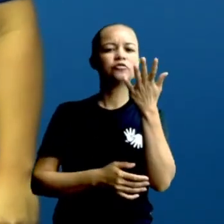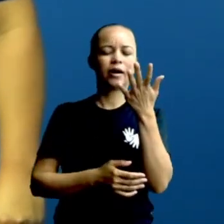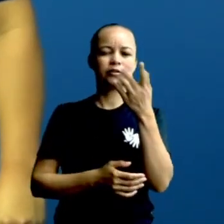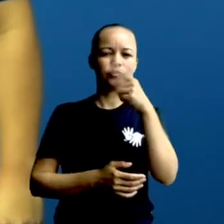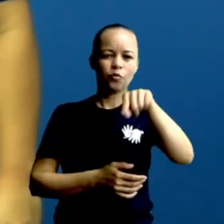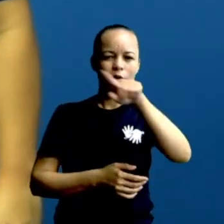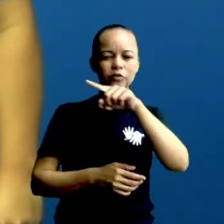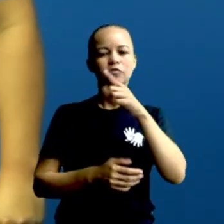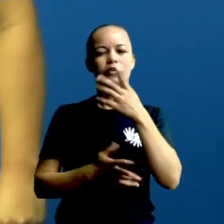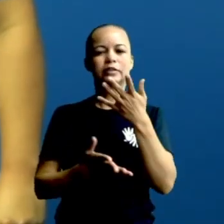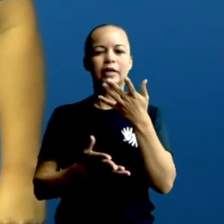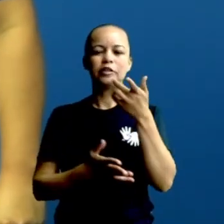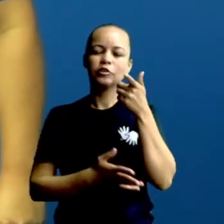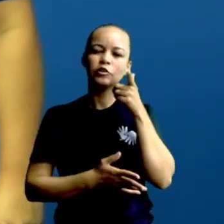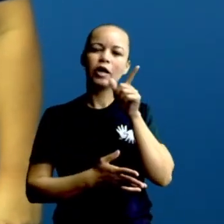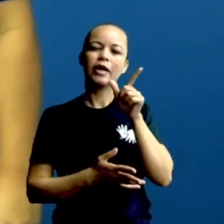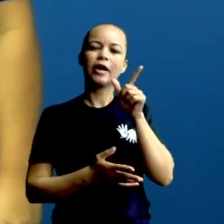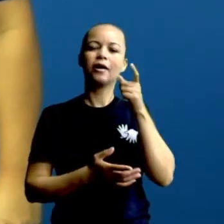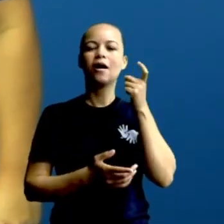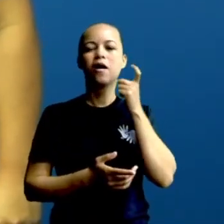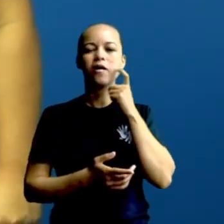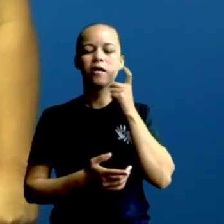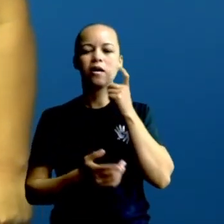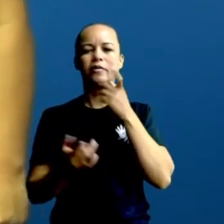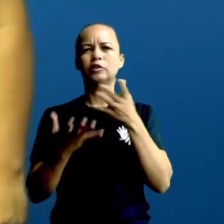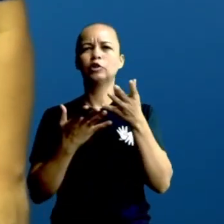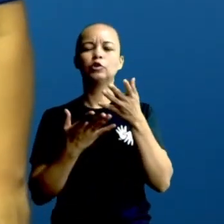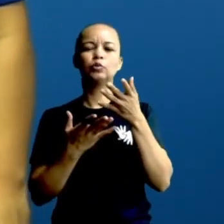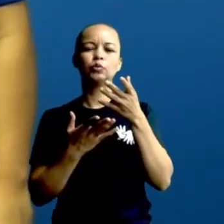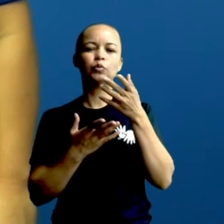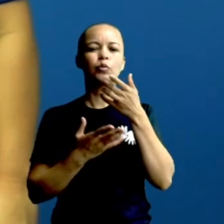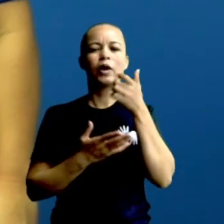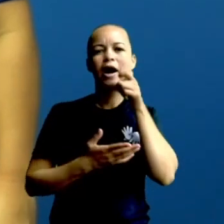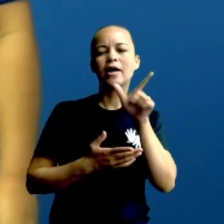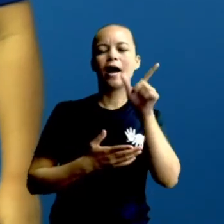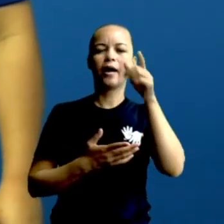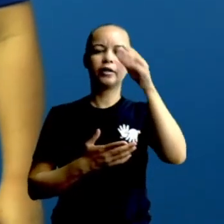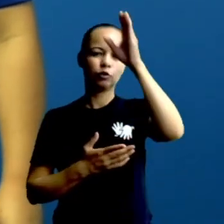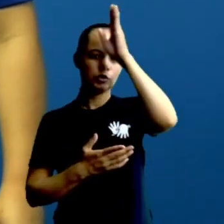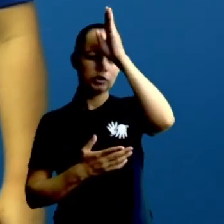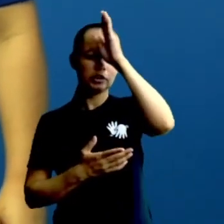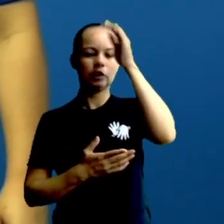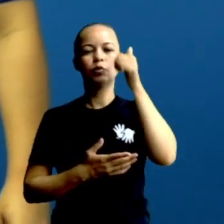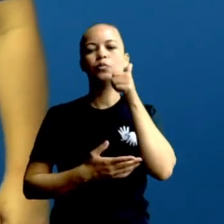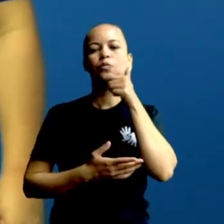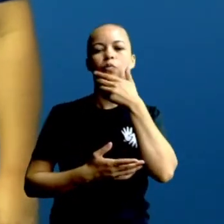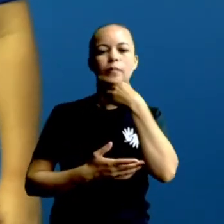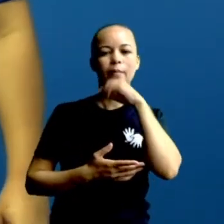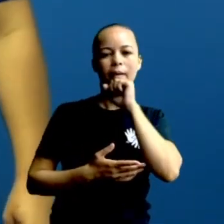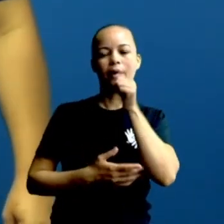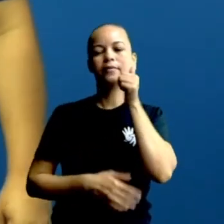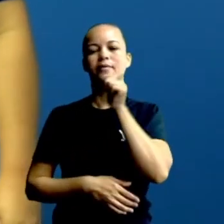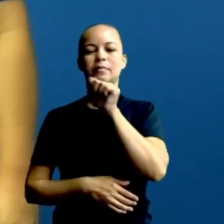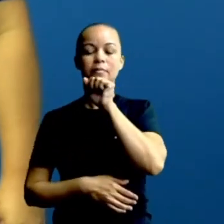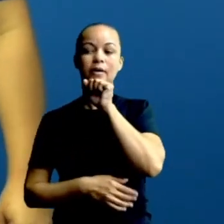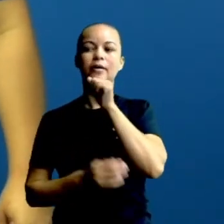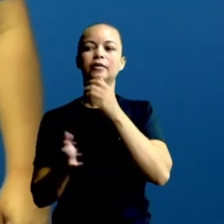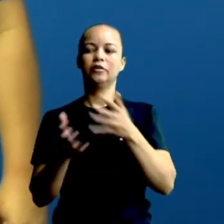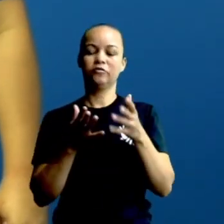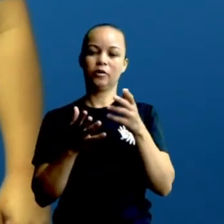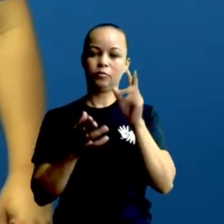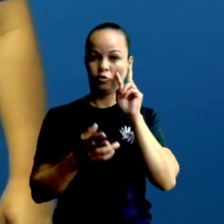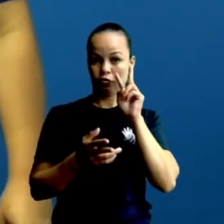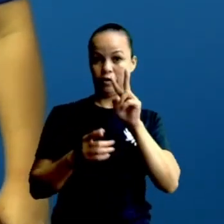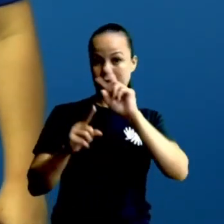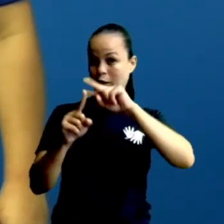quando vocês ganharem as balinhas do titio o papai da mamãe e vamos